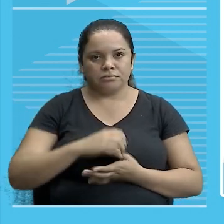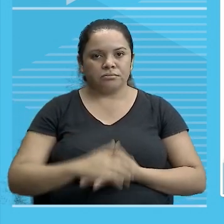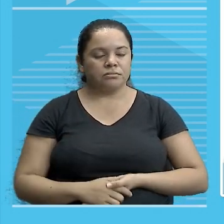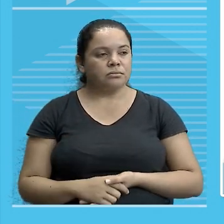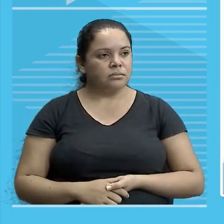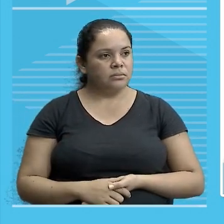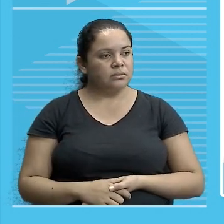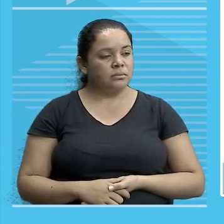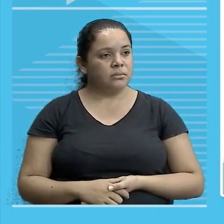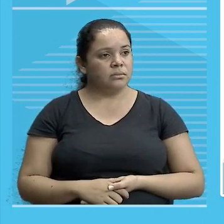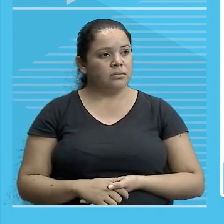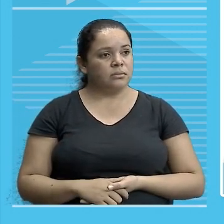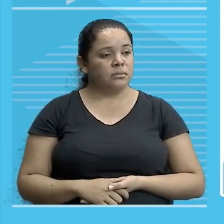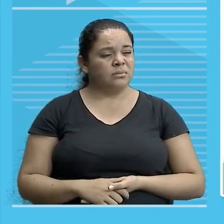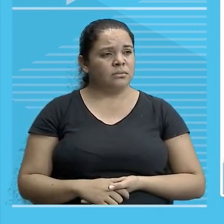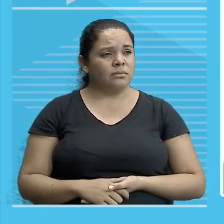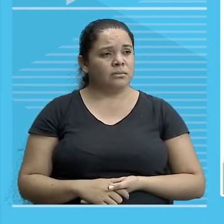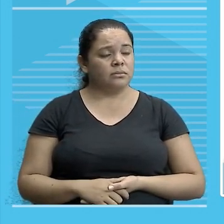tá bom?